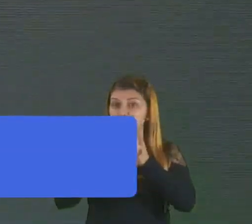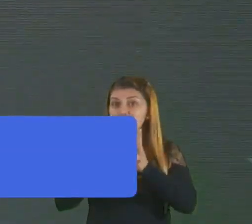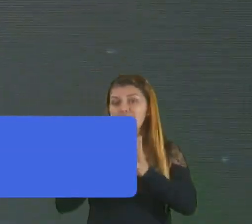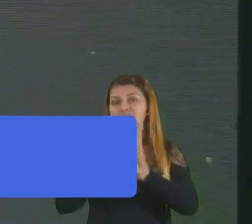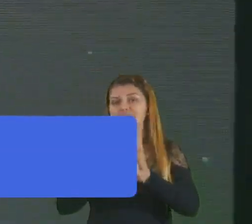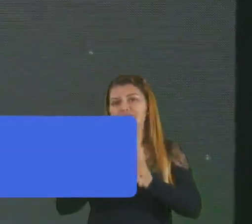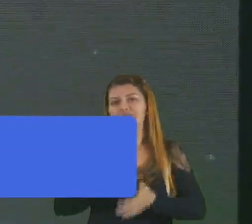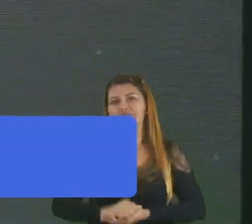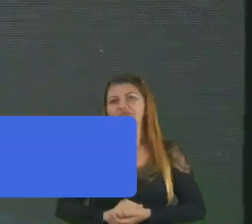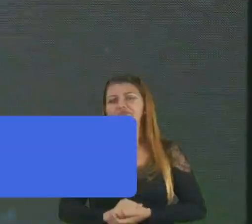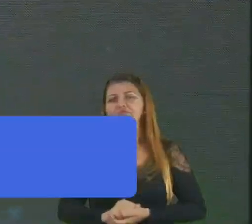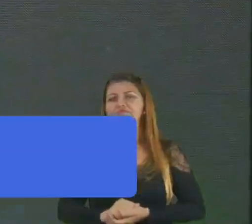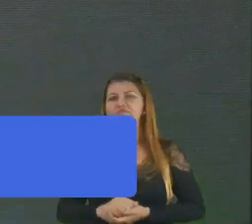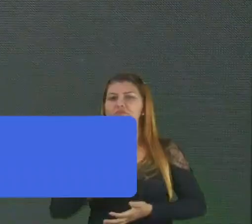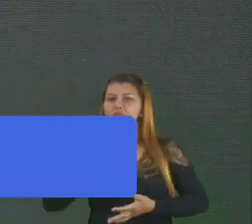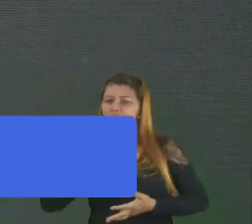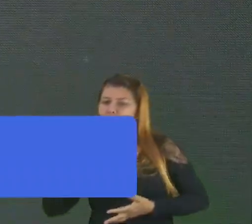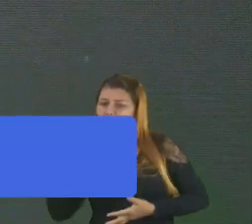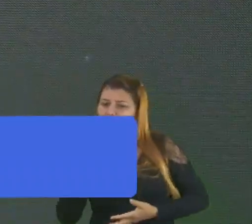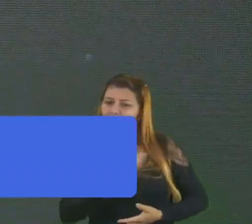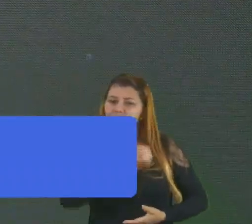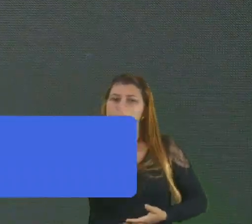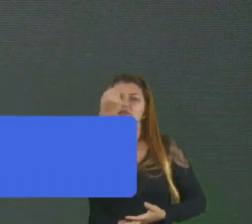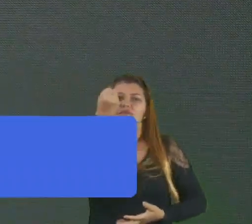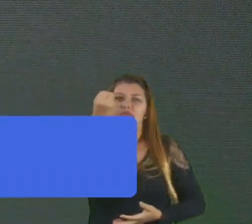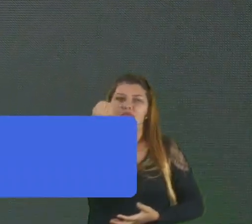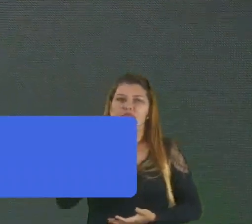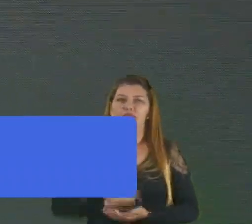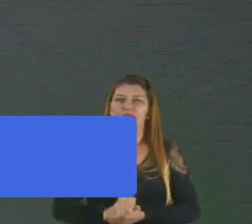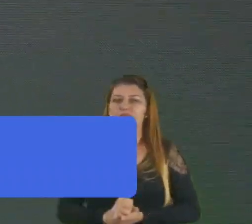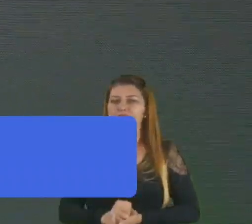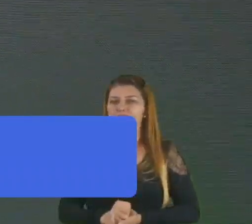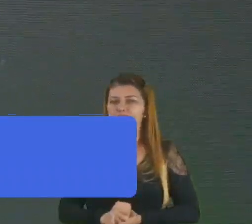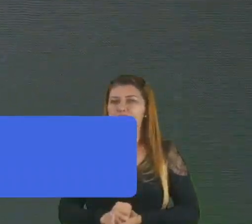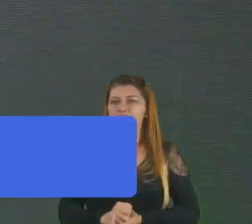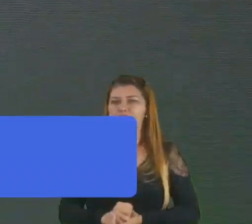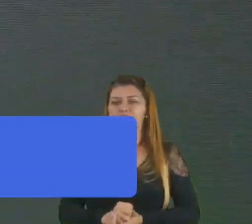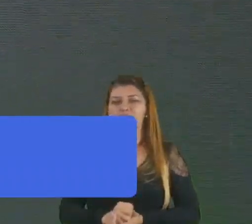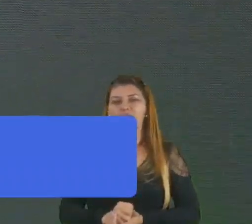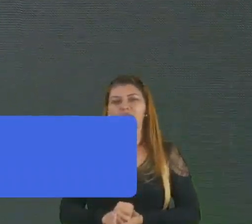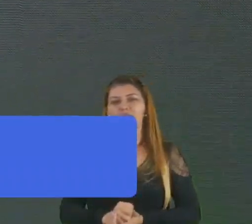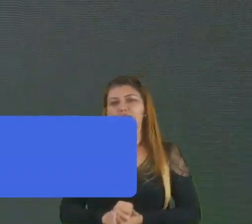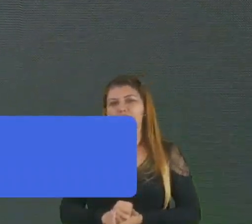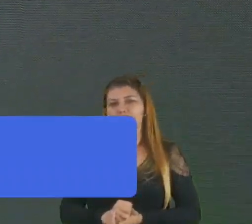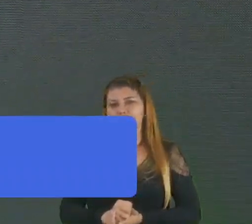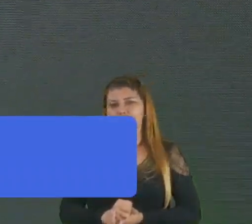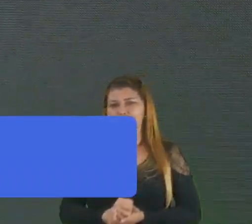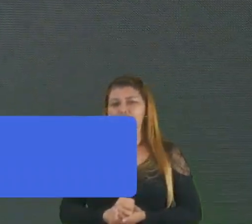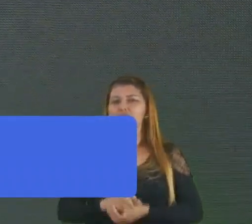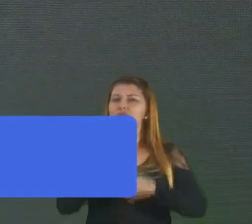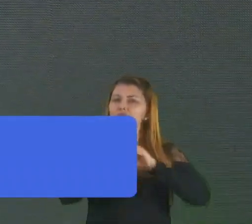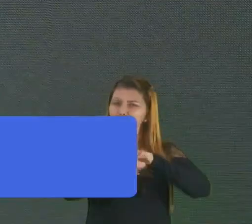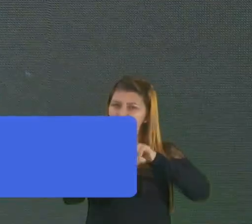perseverança ganhareis as vossas almas. Olhe para mim, presta atenção, eu vou te dar uma palavra pastoral.